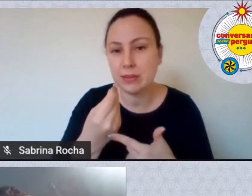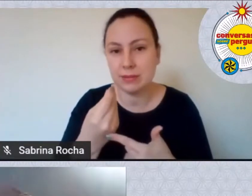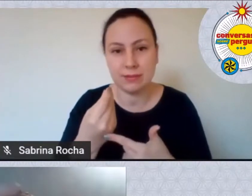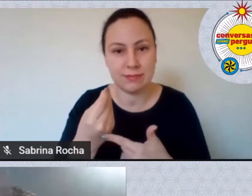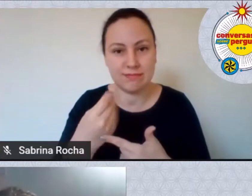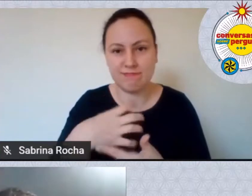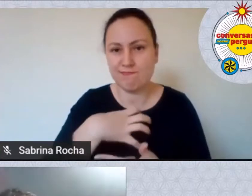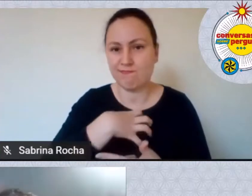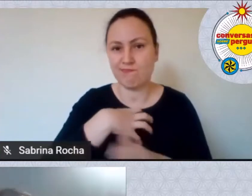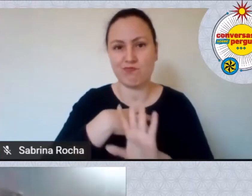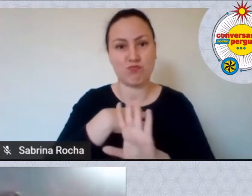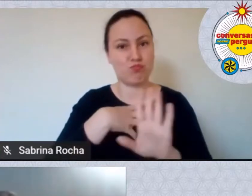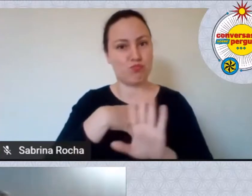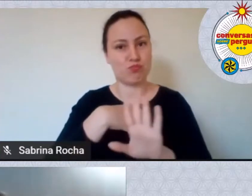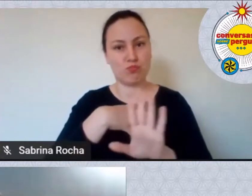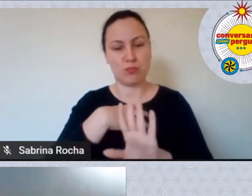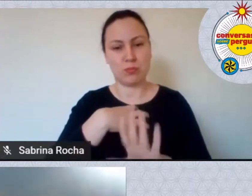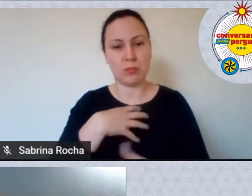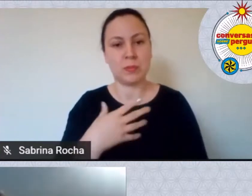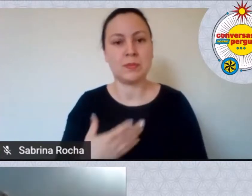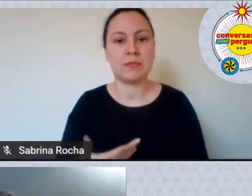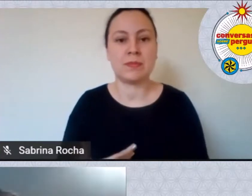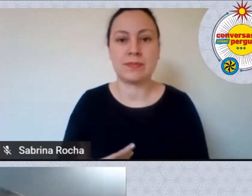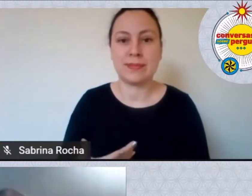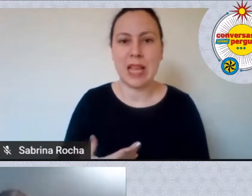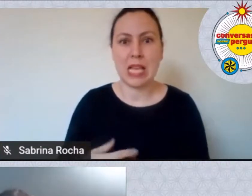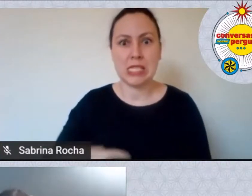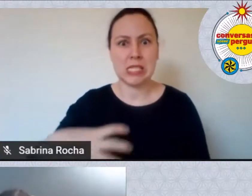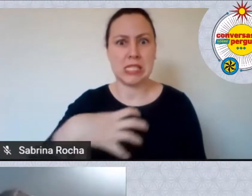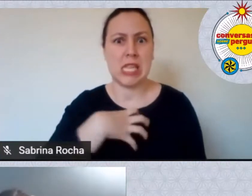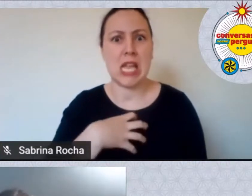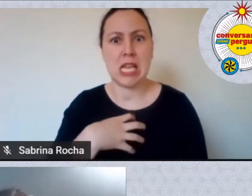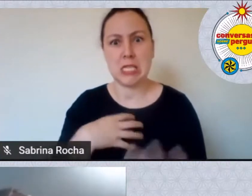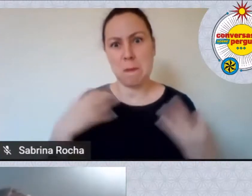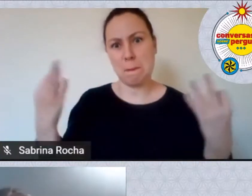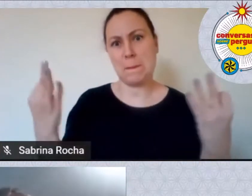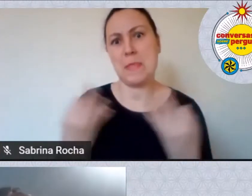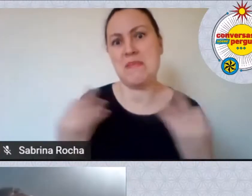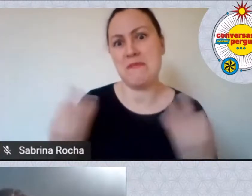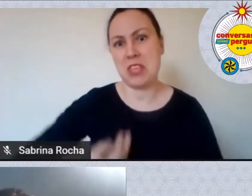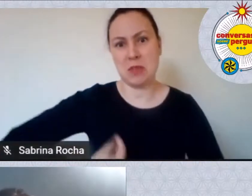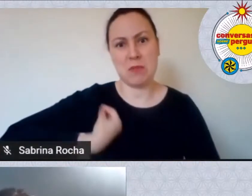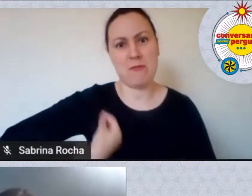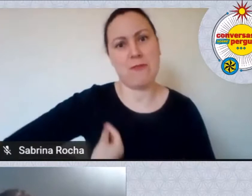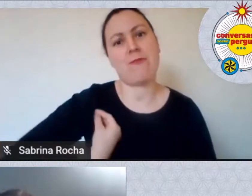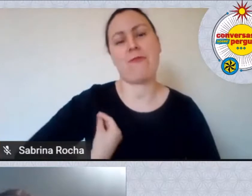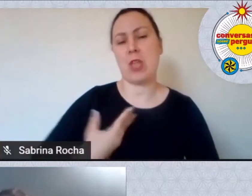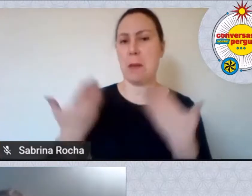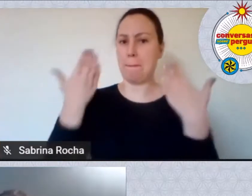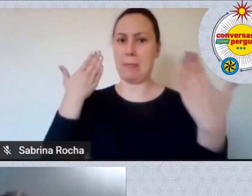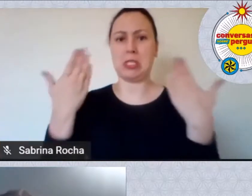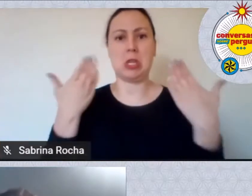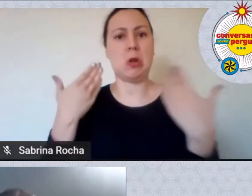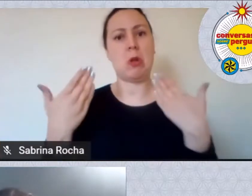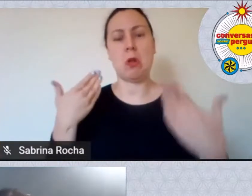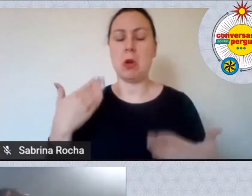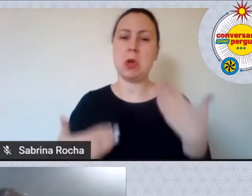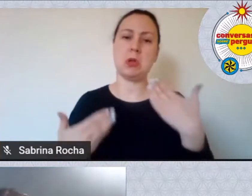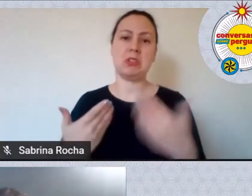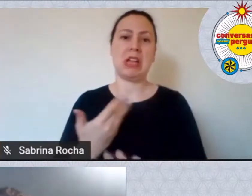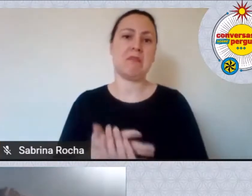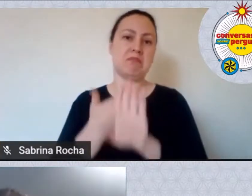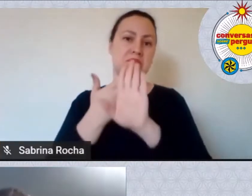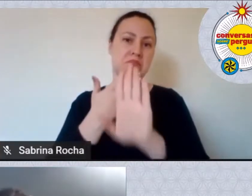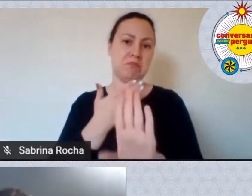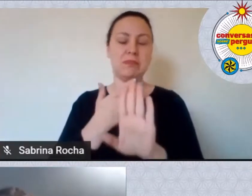A Ciência ou o método perfeito para atravessar e sobreviver psiquicamente à quarentena. É a arte. Né?